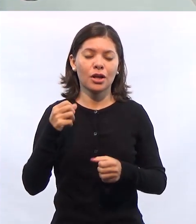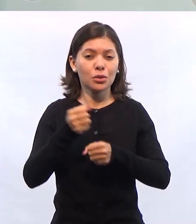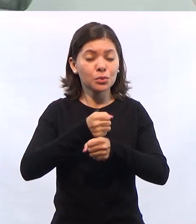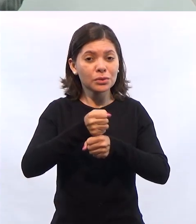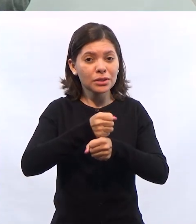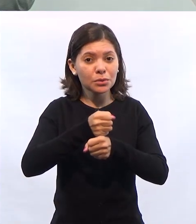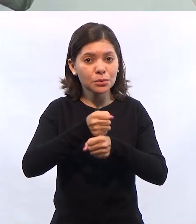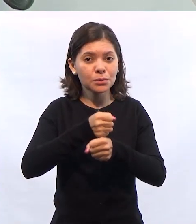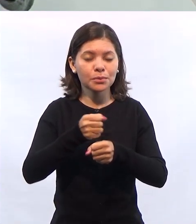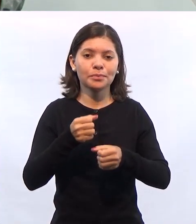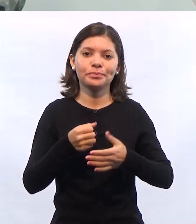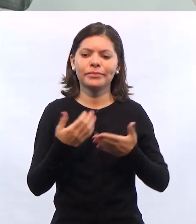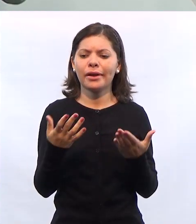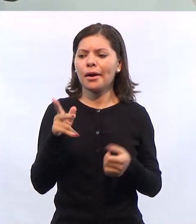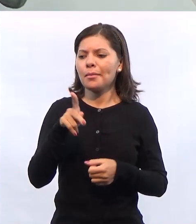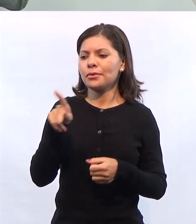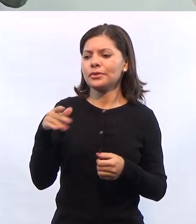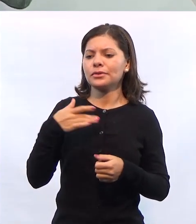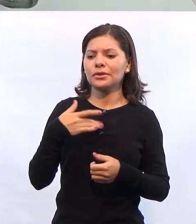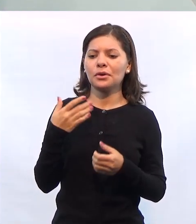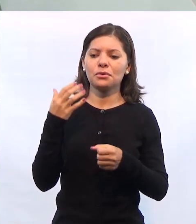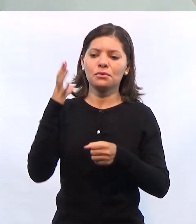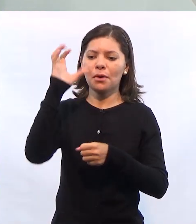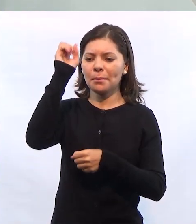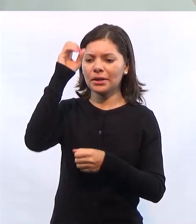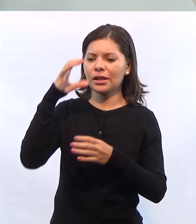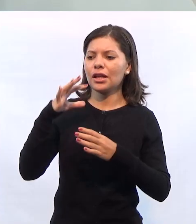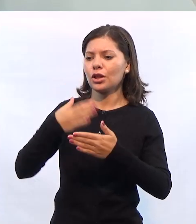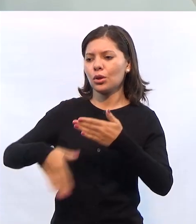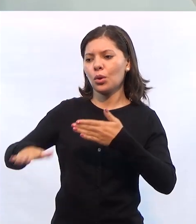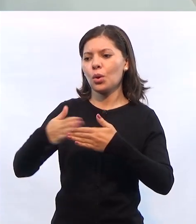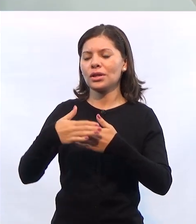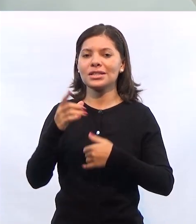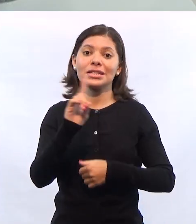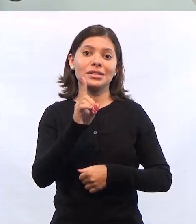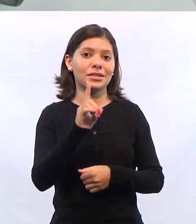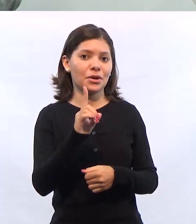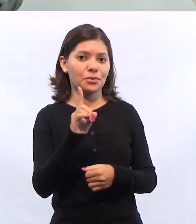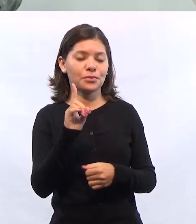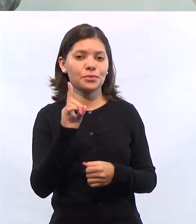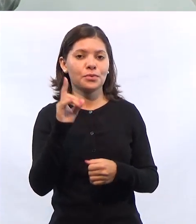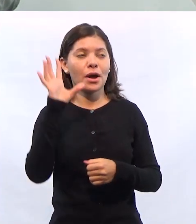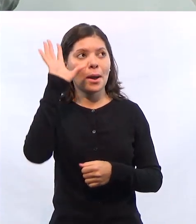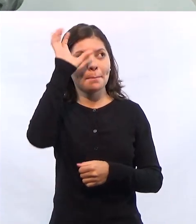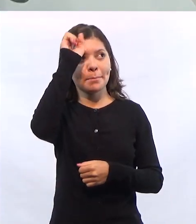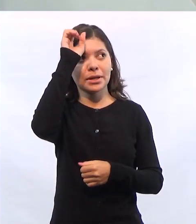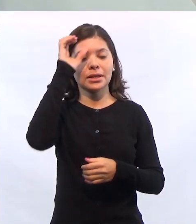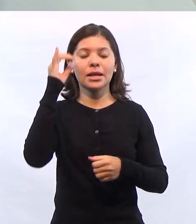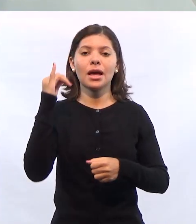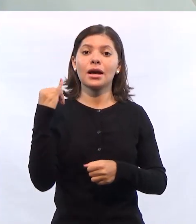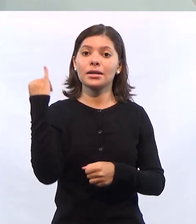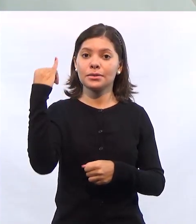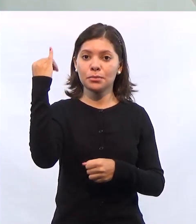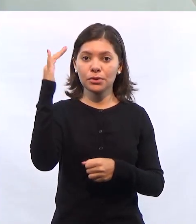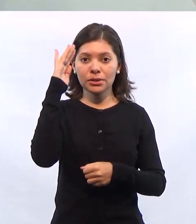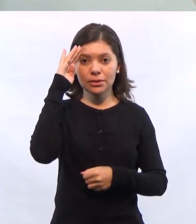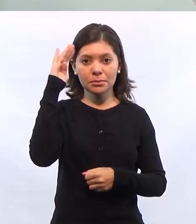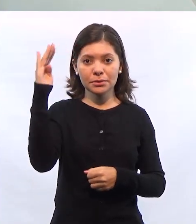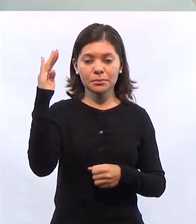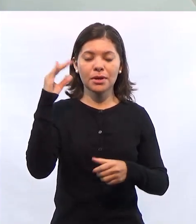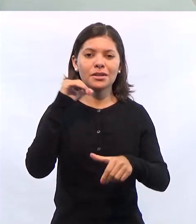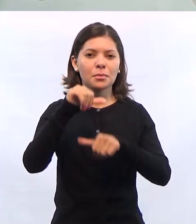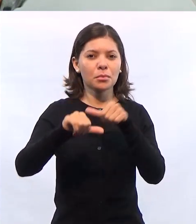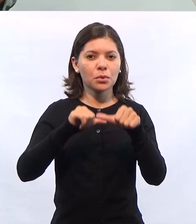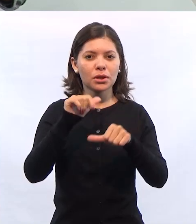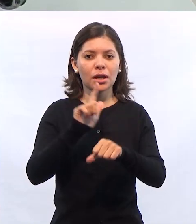anos tá o professor Então quer dizer que eu vou aprender todas não mas vai aprender as principais teorias que transformaram a